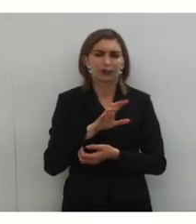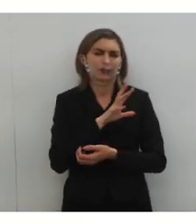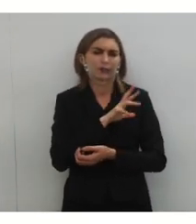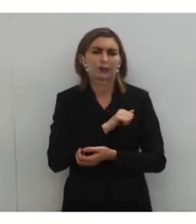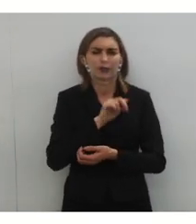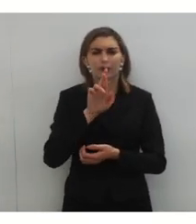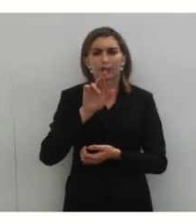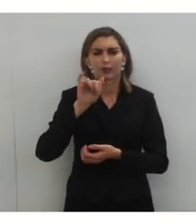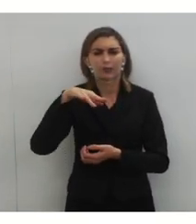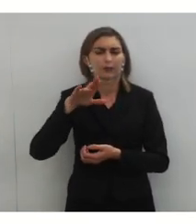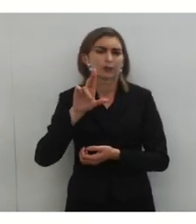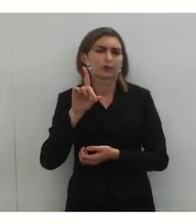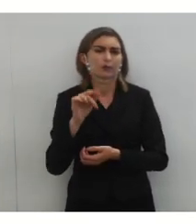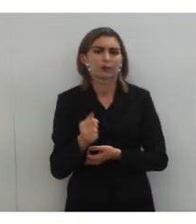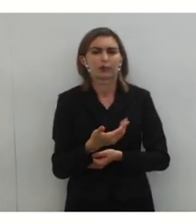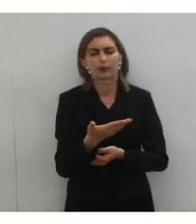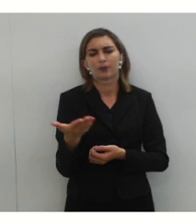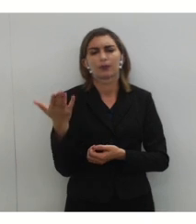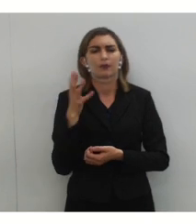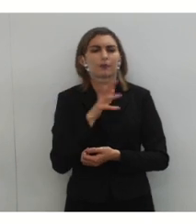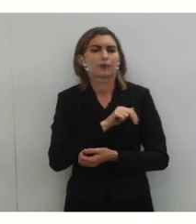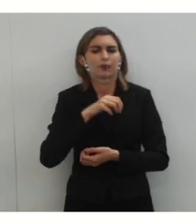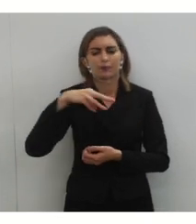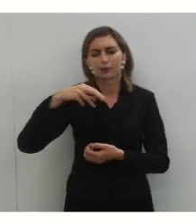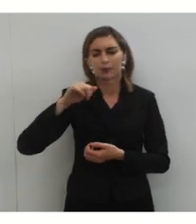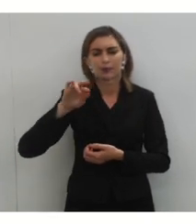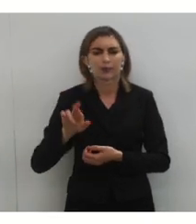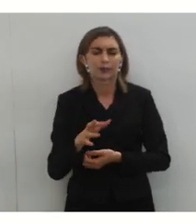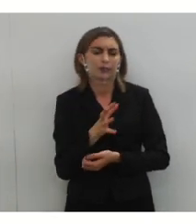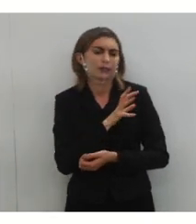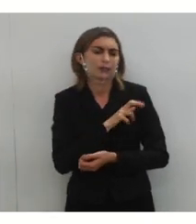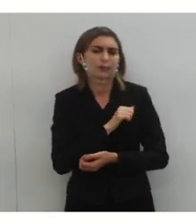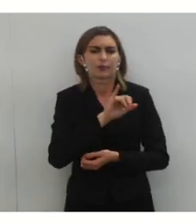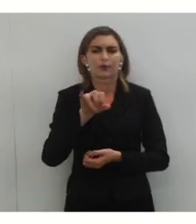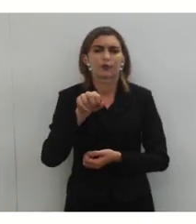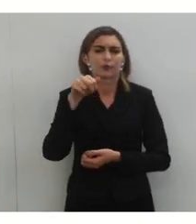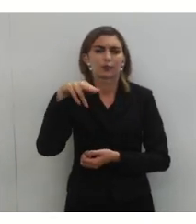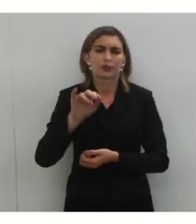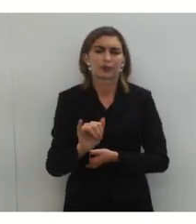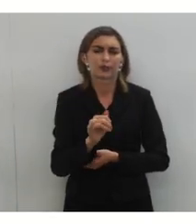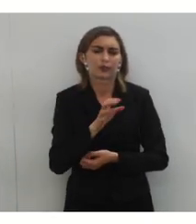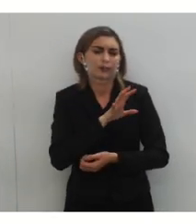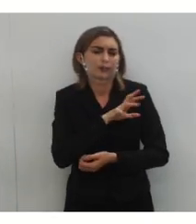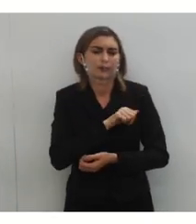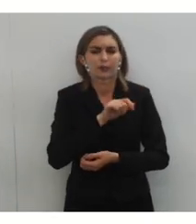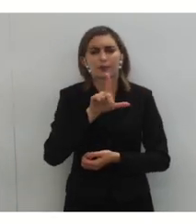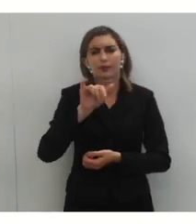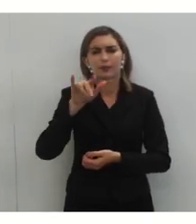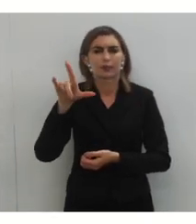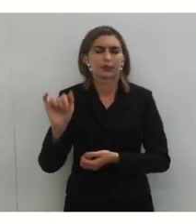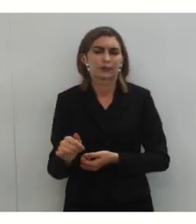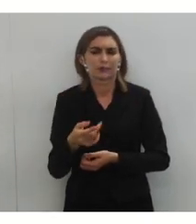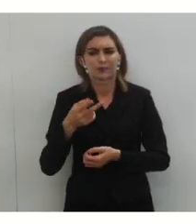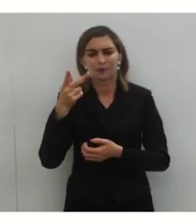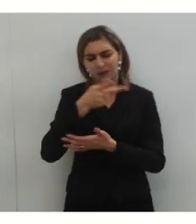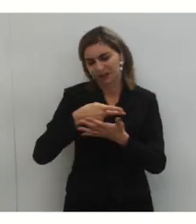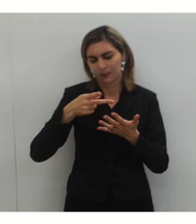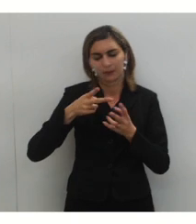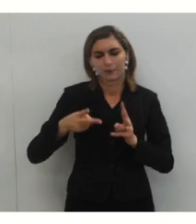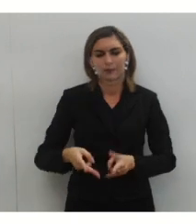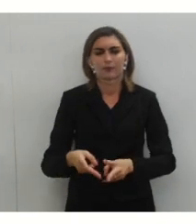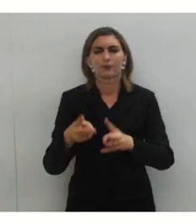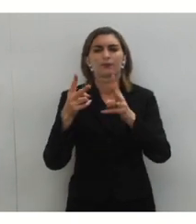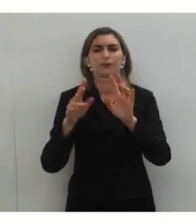Raimunda, a Raimundo, que amava a Maria, que amava a Joaquim, que amava a Lili. E aí esse poema continua.